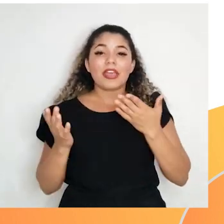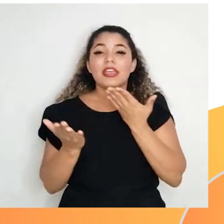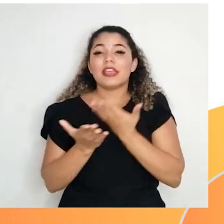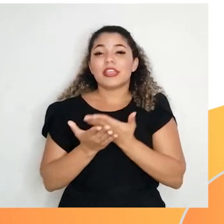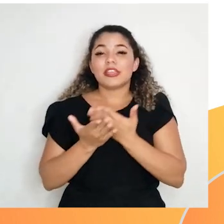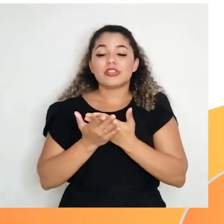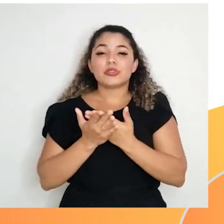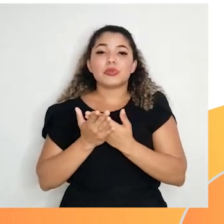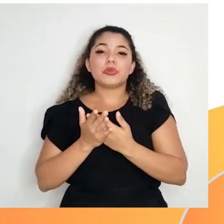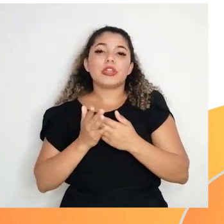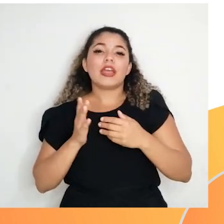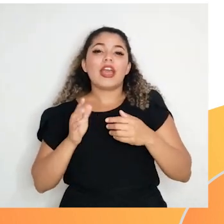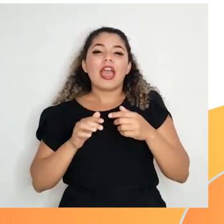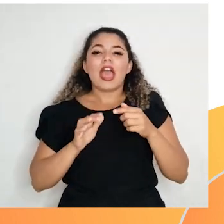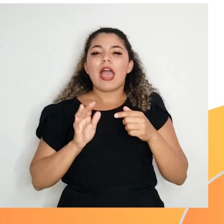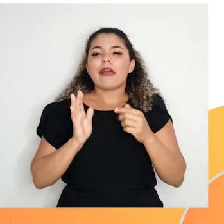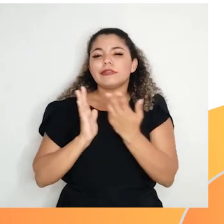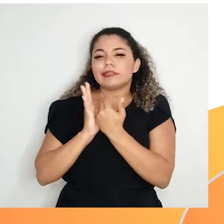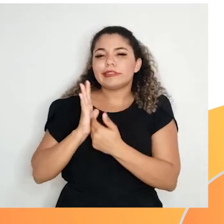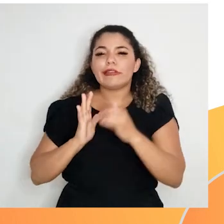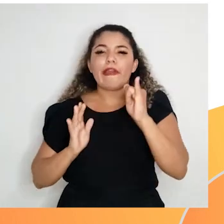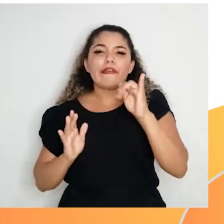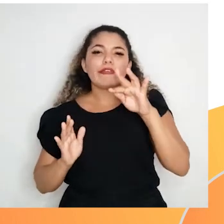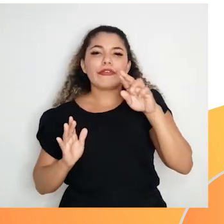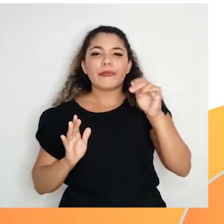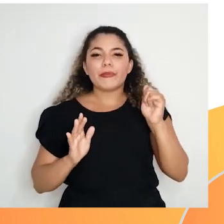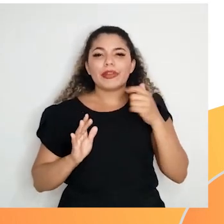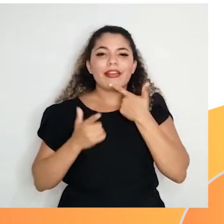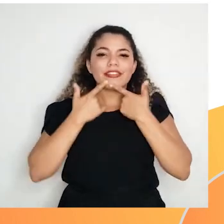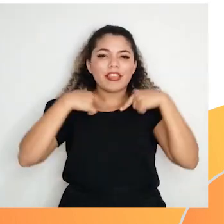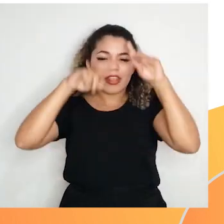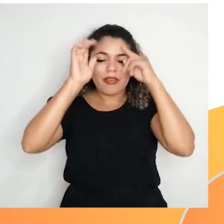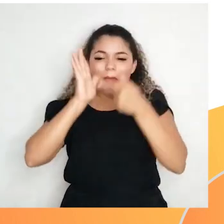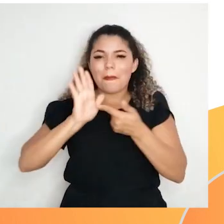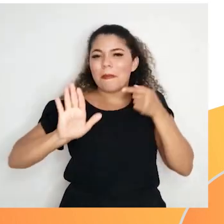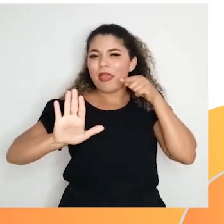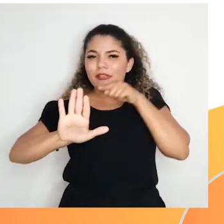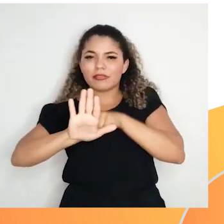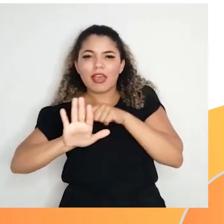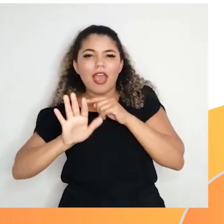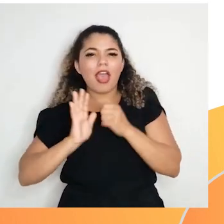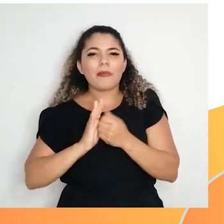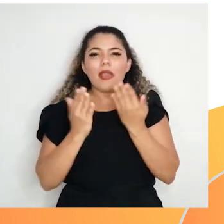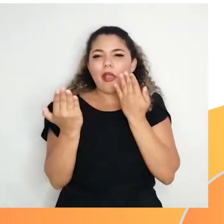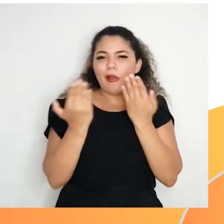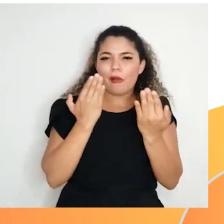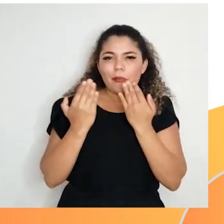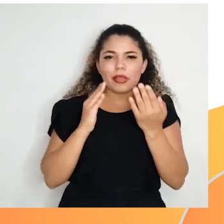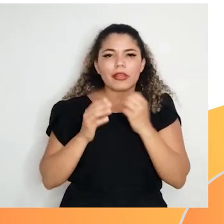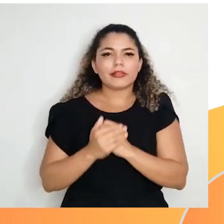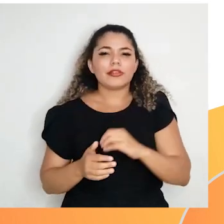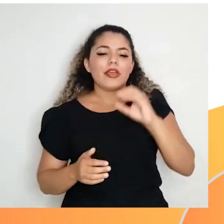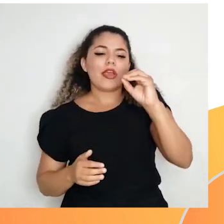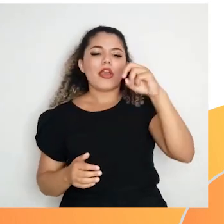as figuras de linguagem, aquelas figuras, metáfora, comparação, prosopopeia,